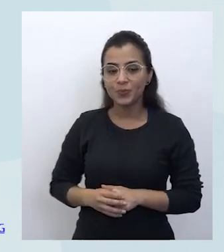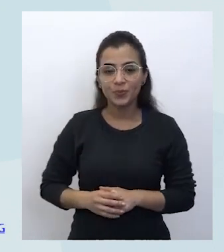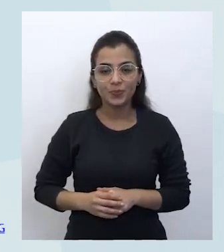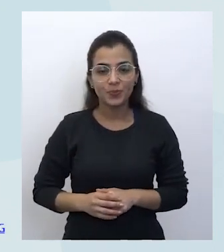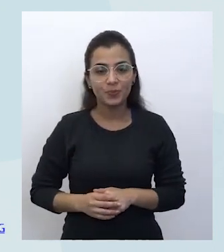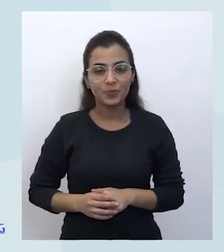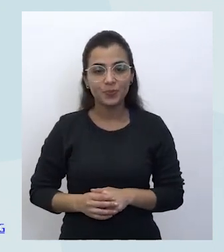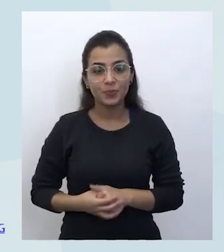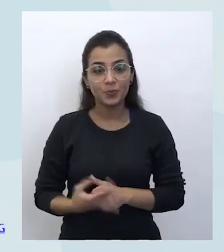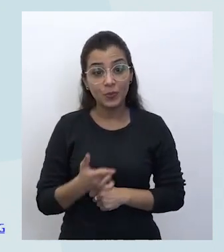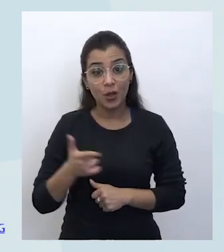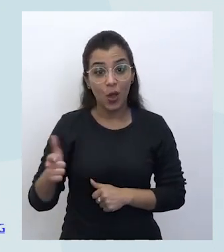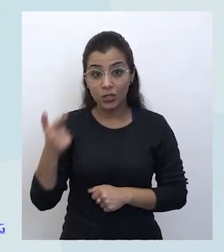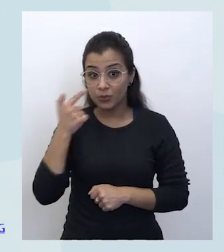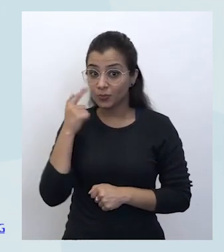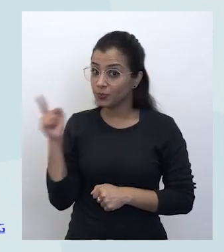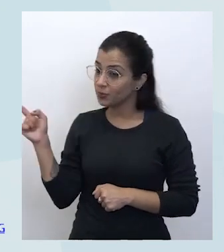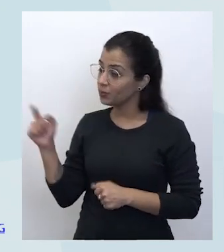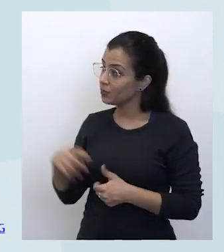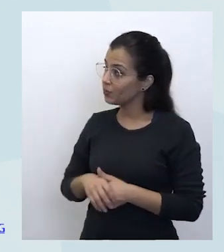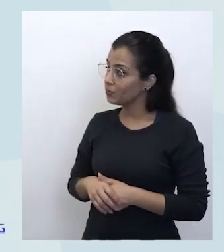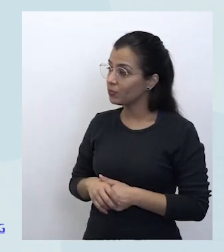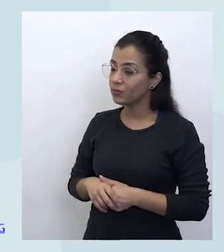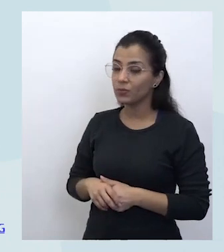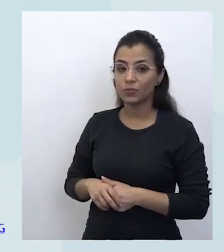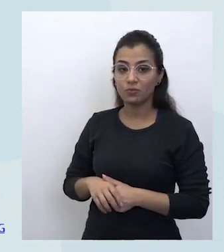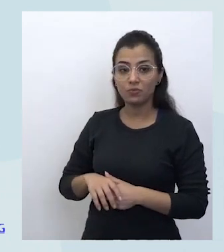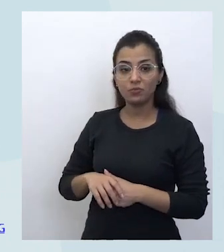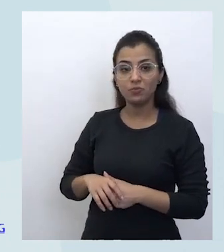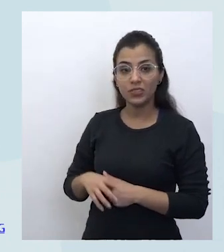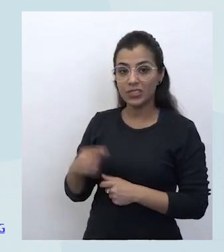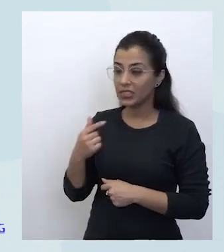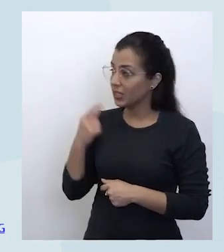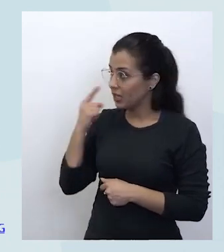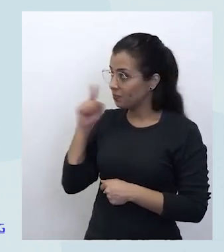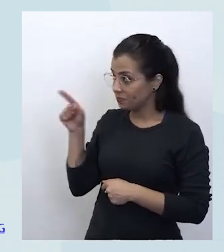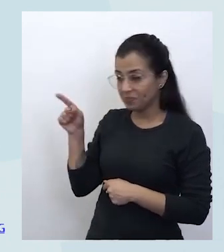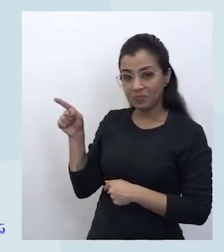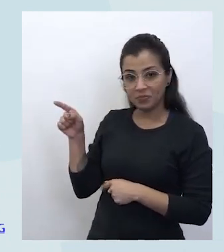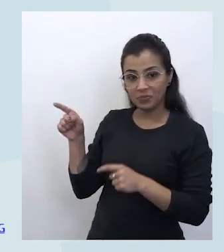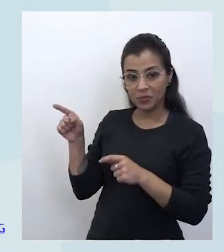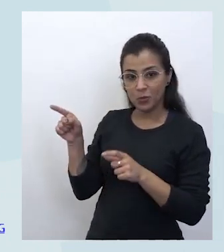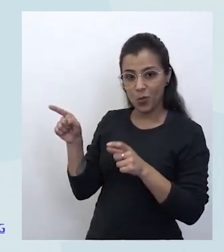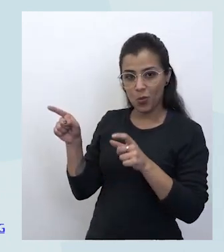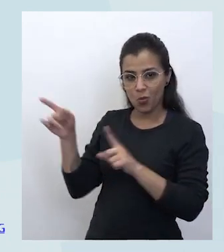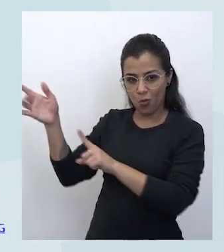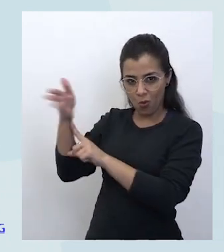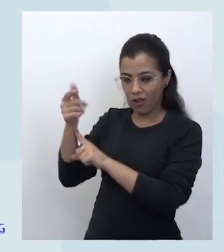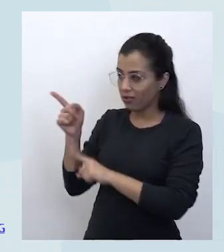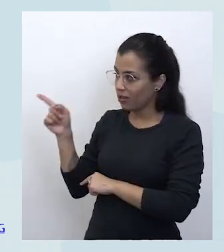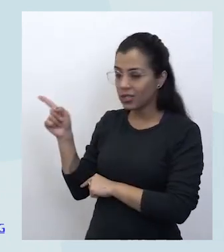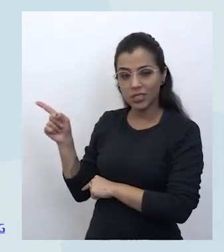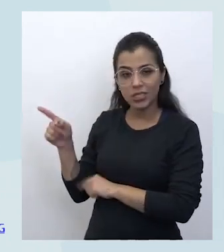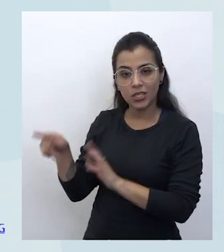Mas, aqui na imagem, eu peguei esse castelo de Guimarães, Portugal.